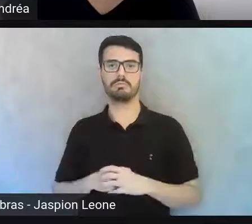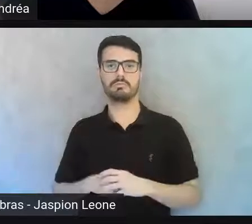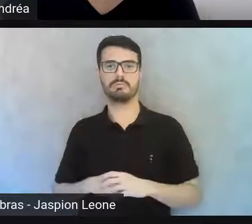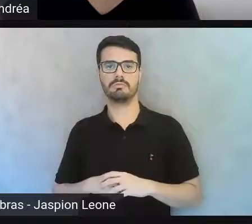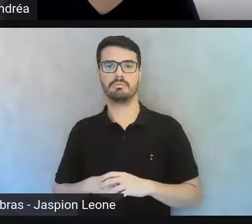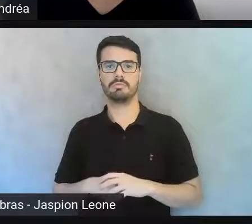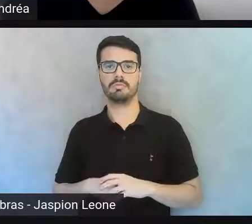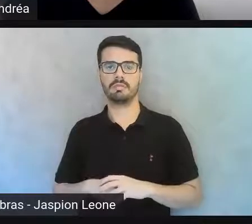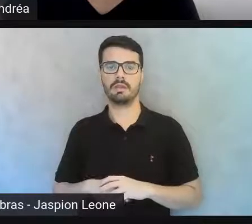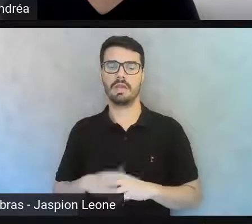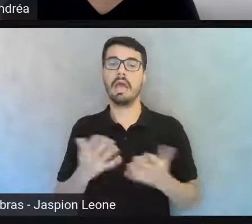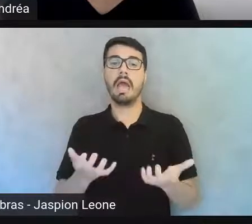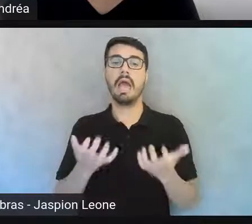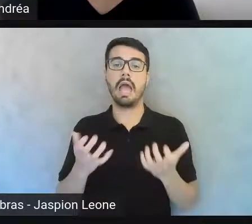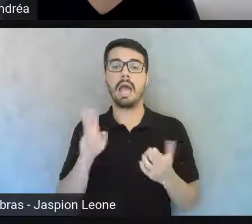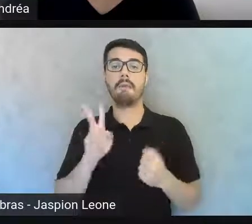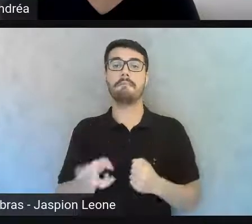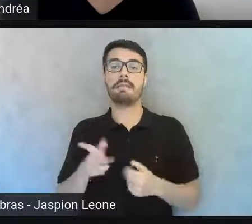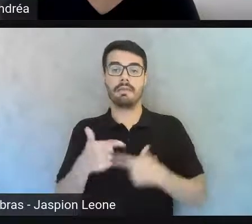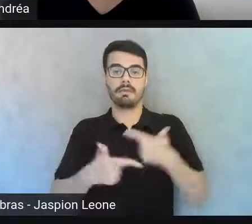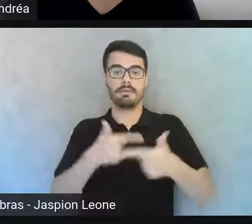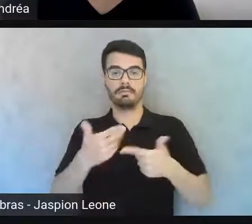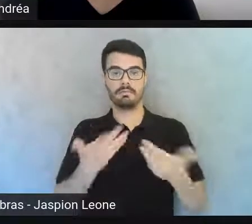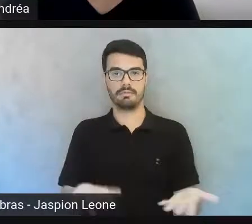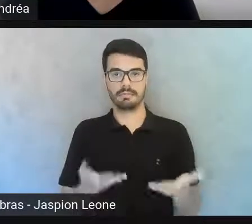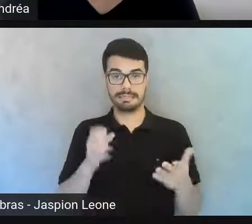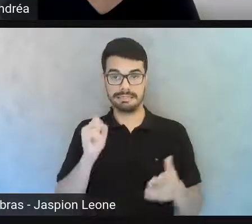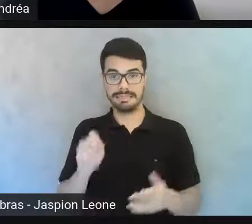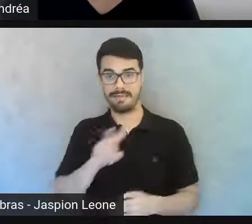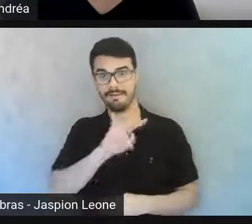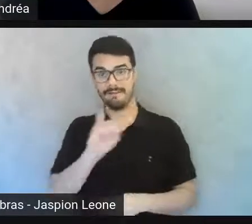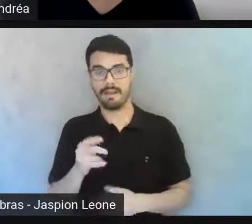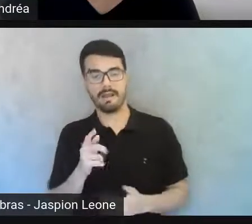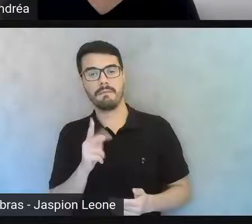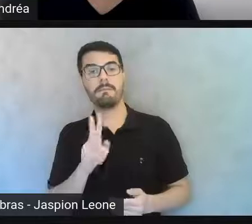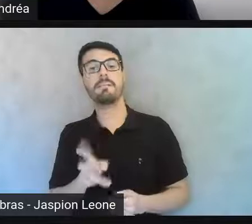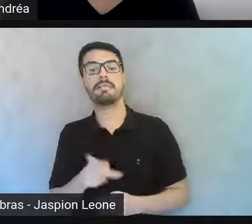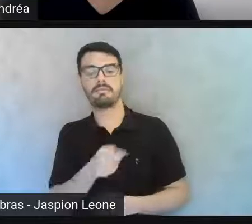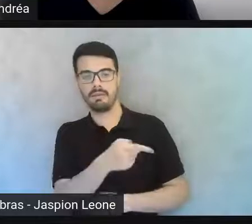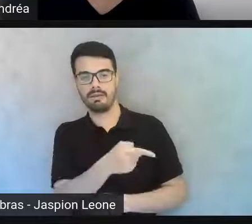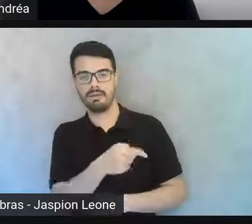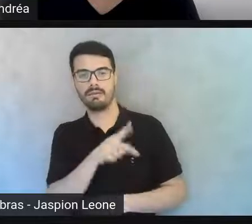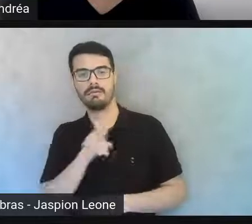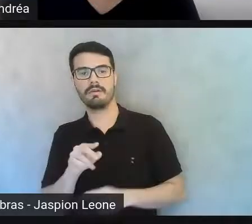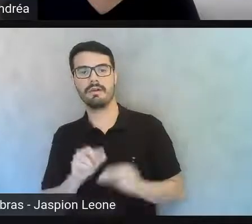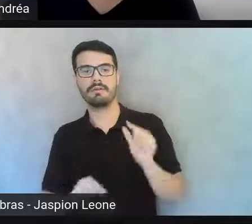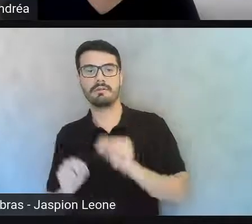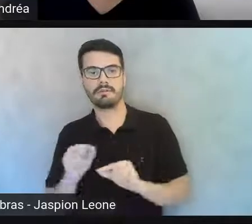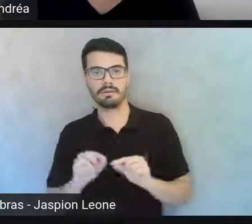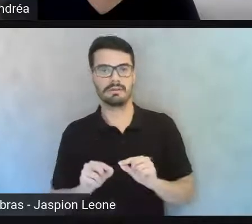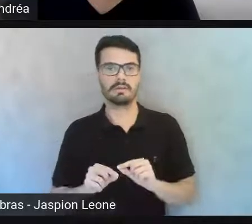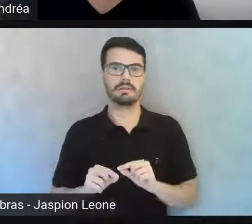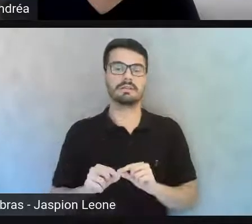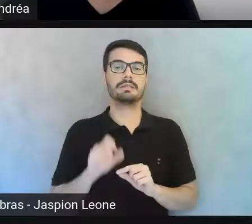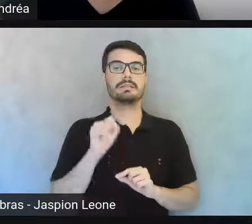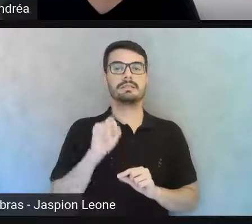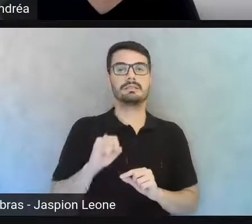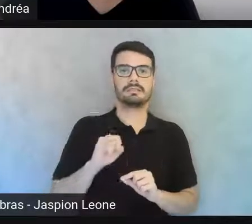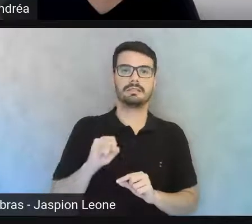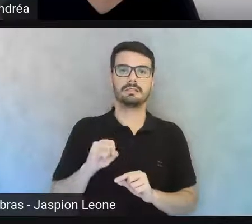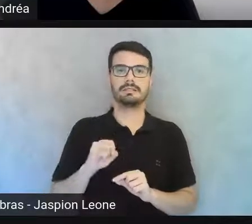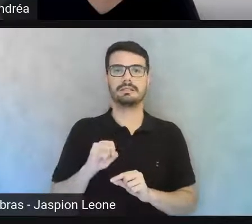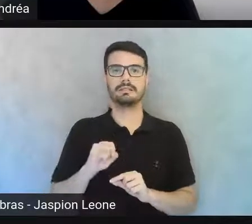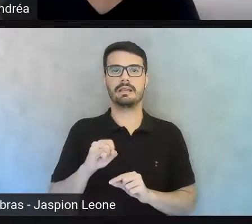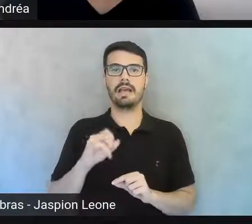Ah, não, ela quer manter os empregados. Se ela vai manter os empregados, ela vai cair naquela situação que, se ela for faturamento até